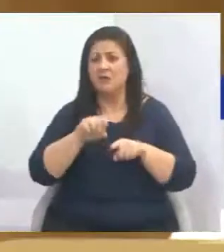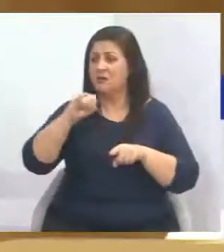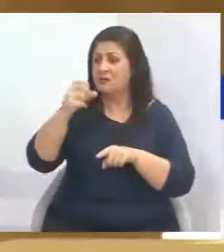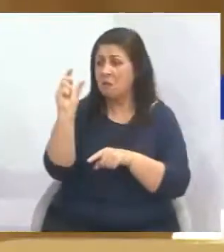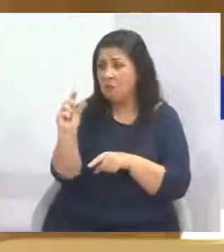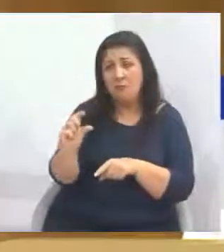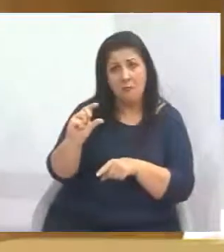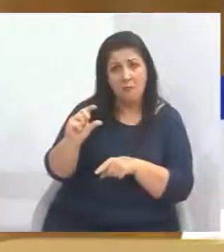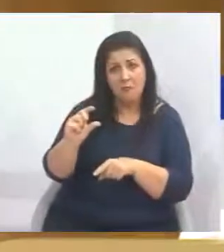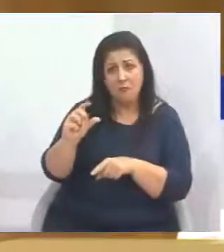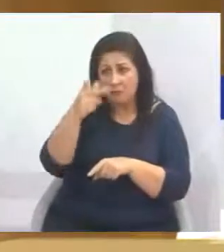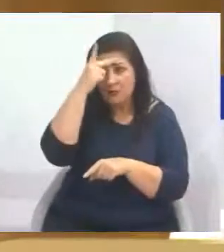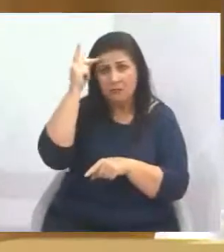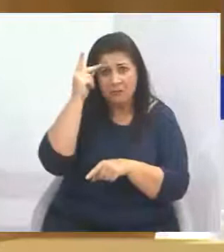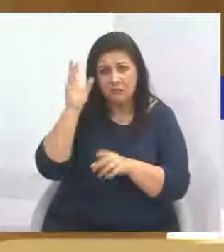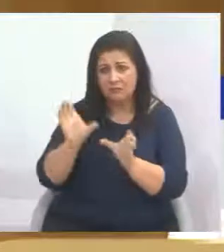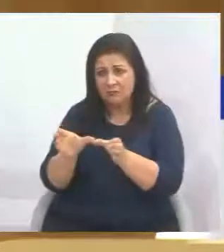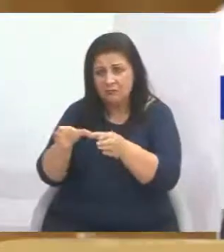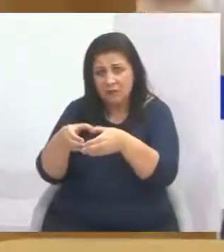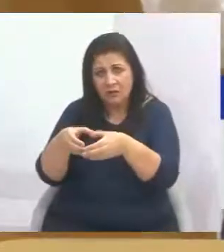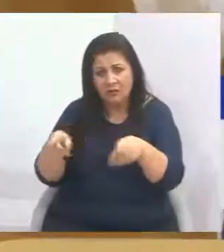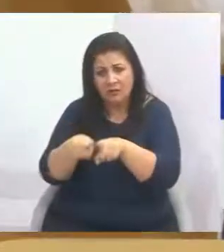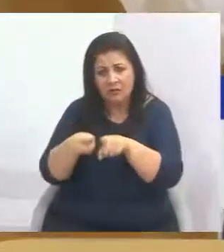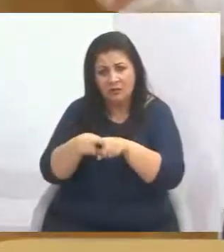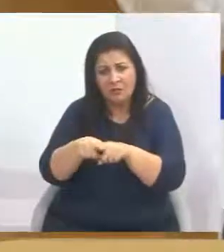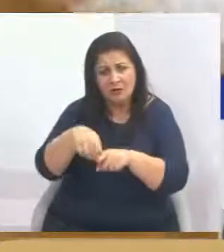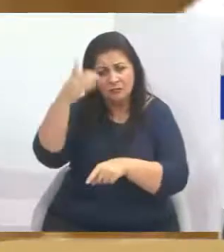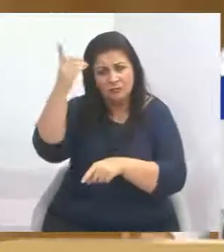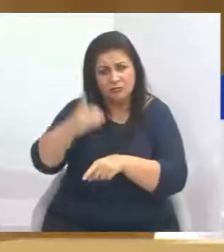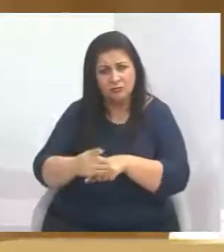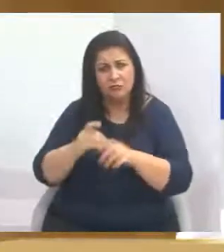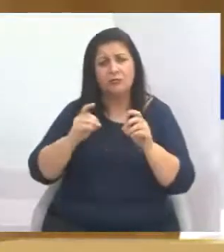minorias os seus direitos. Democracia não é